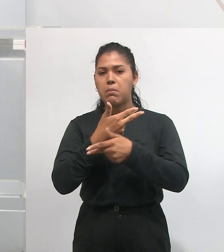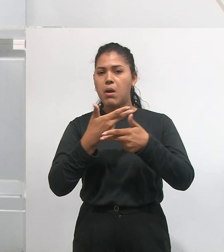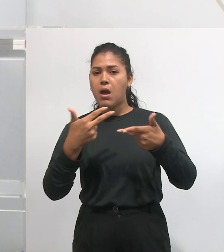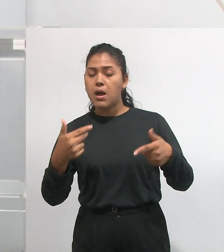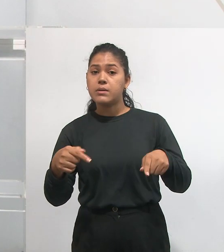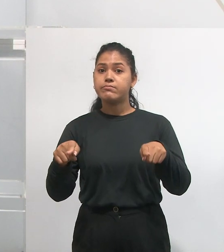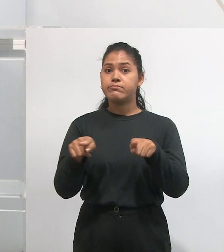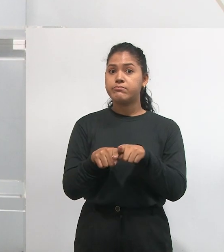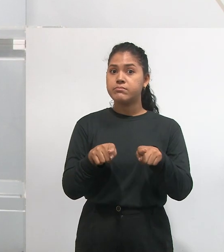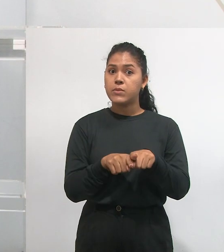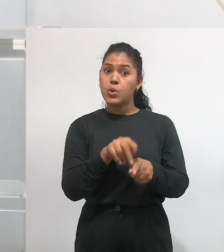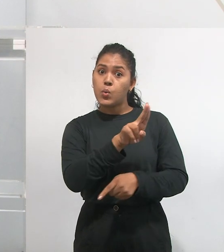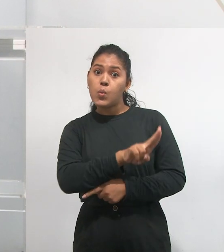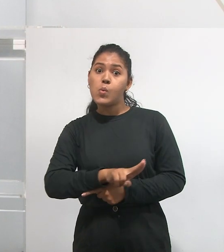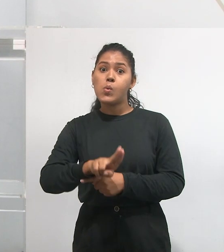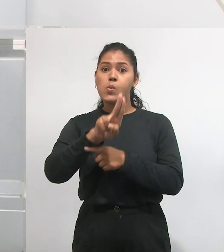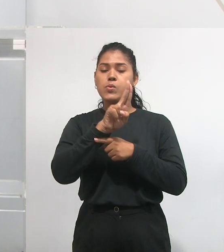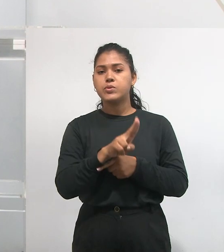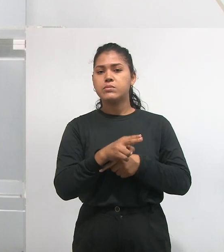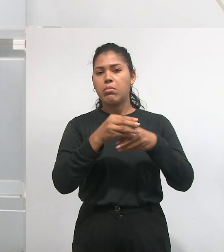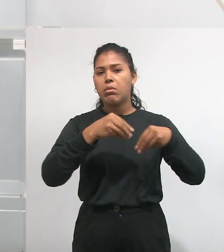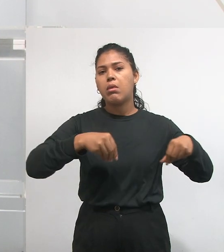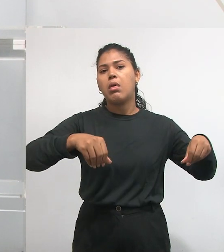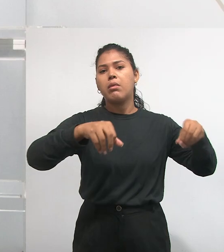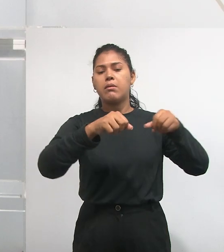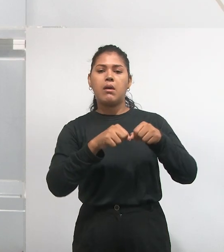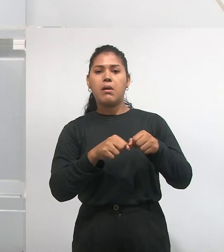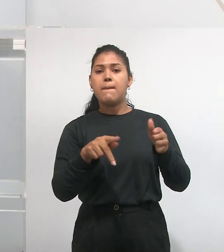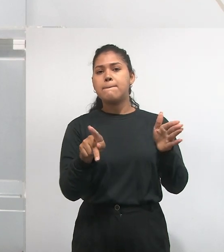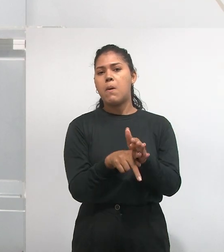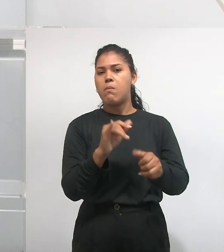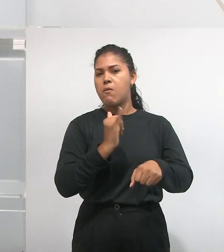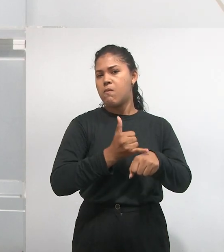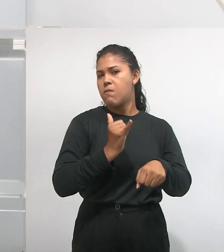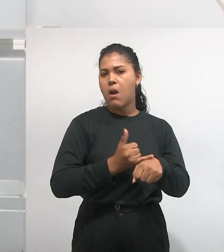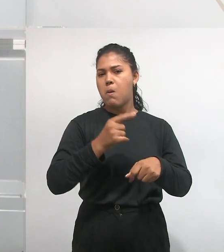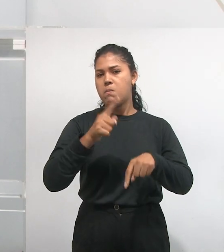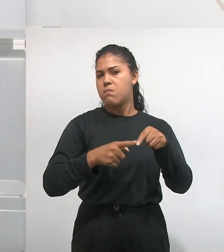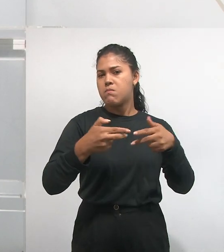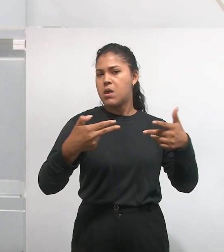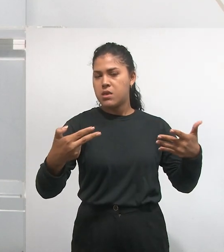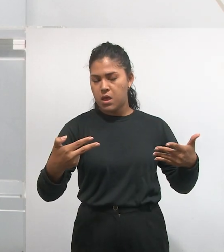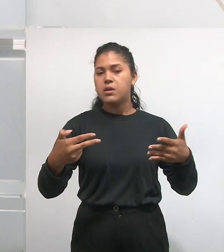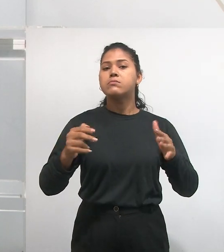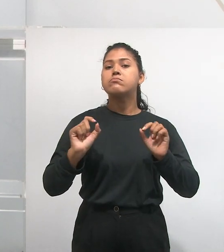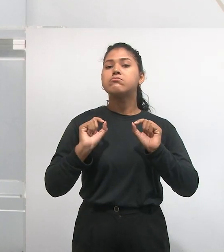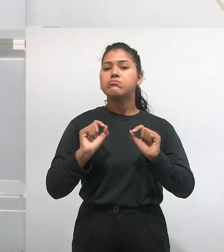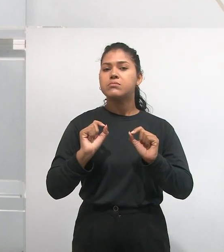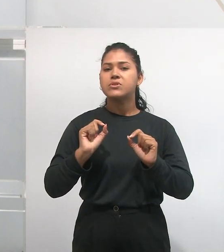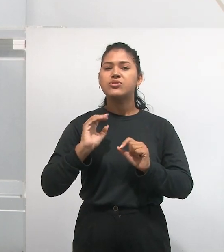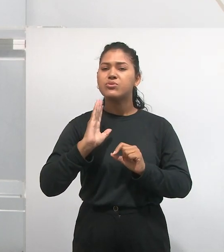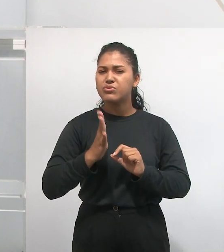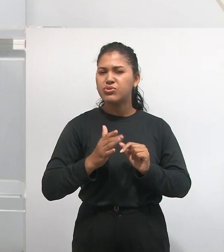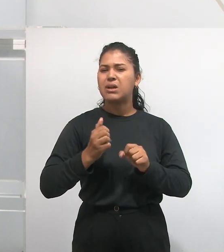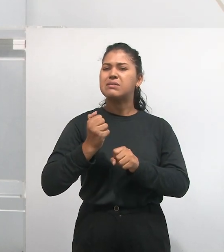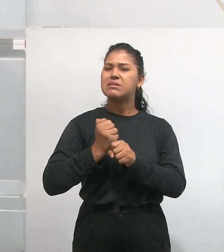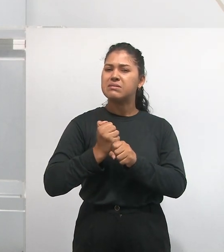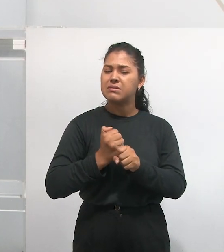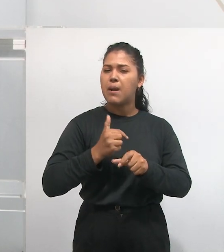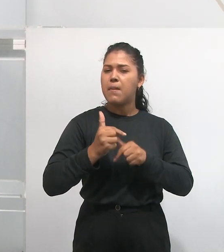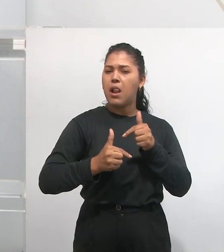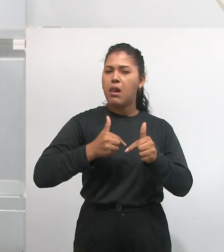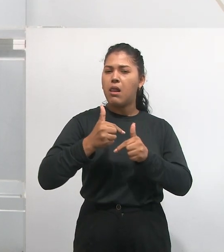né, através das extrações mesmo de minérios, são atividades que já vêm